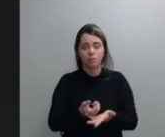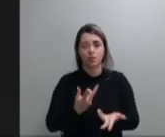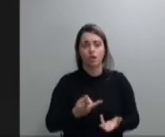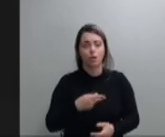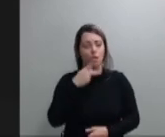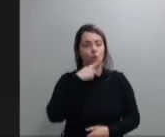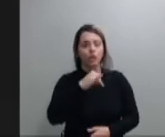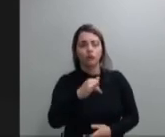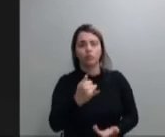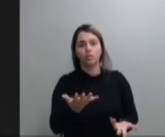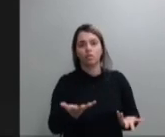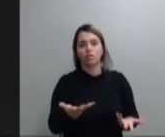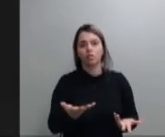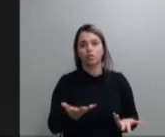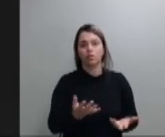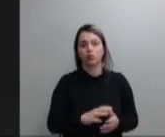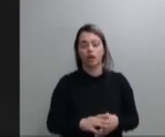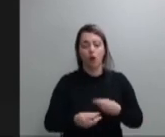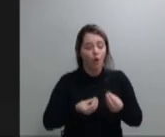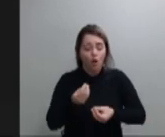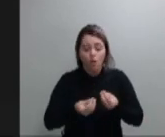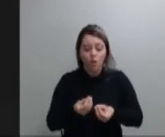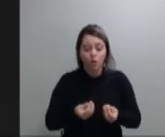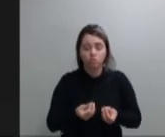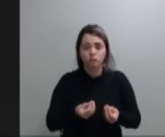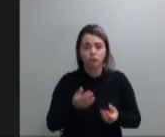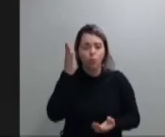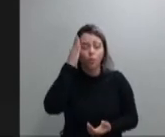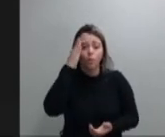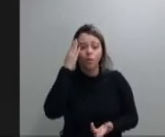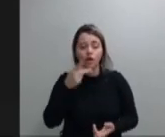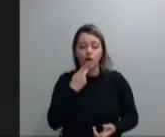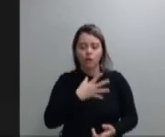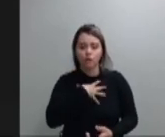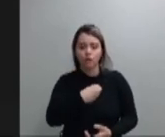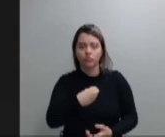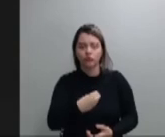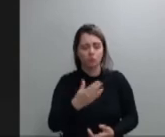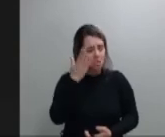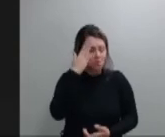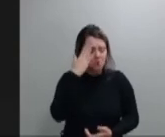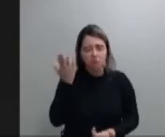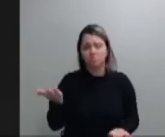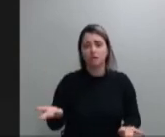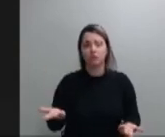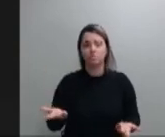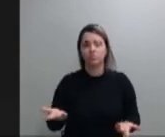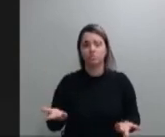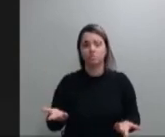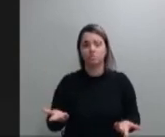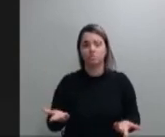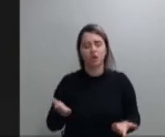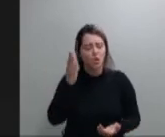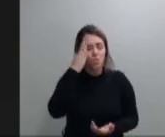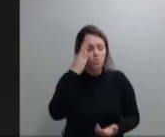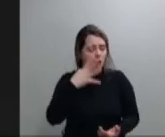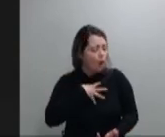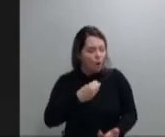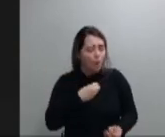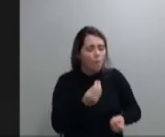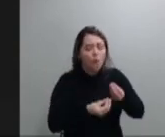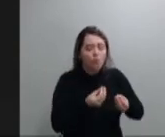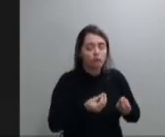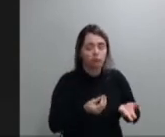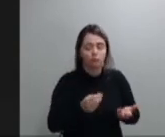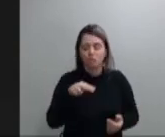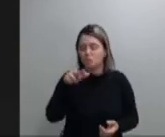acho que o cara que elaborou isso não sabe o que é filho afetivo eu tenho a impressão que ele não sabe o que é filho afetivo não sabe o que é ou nunca